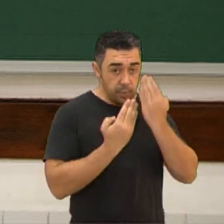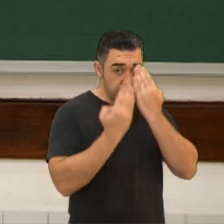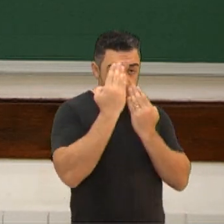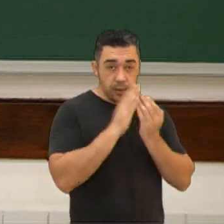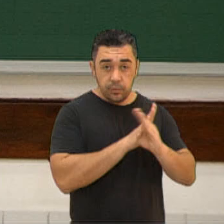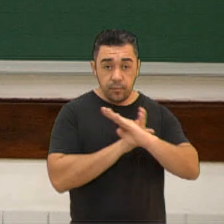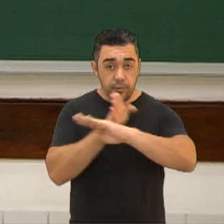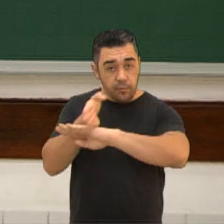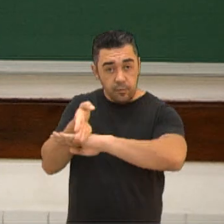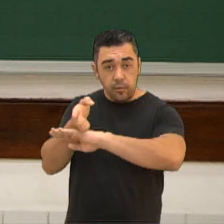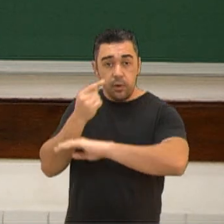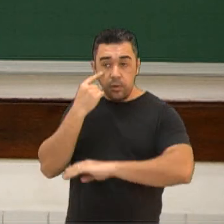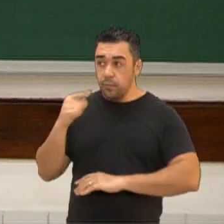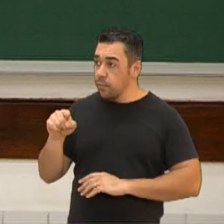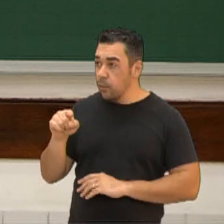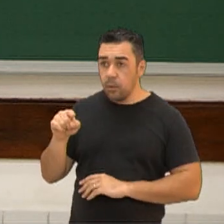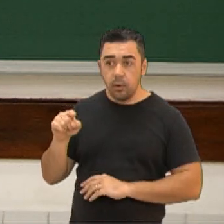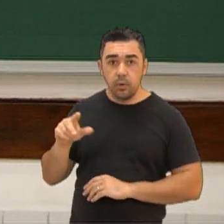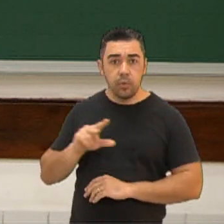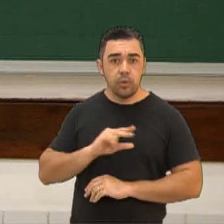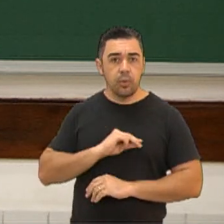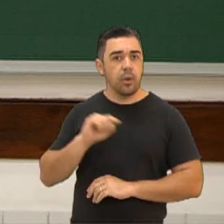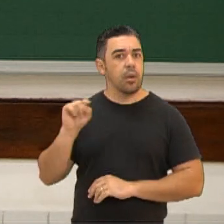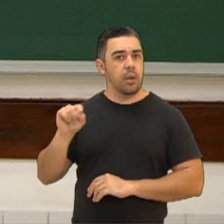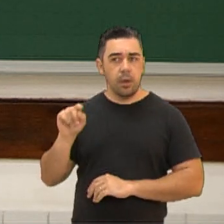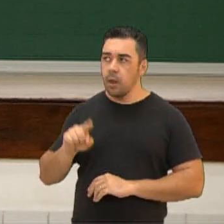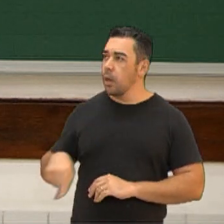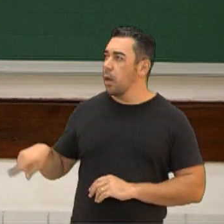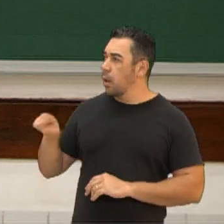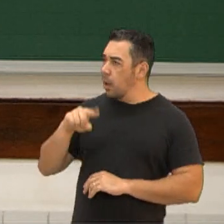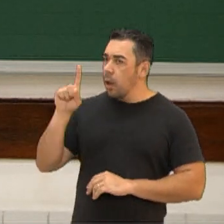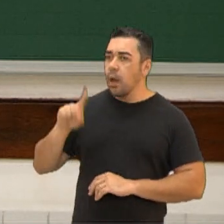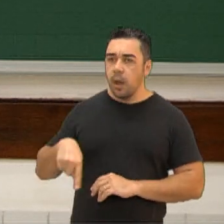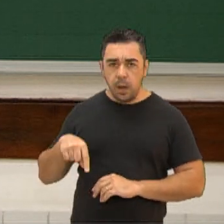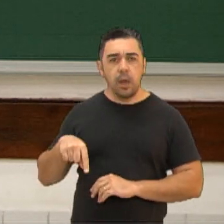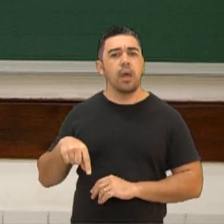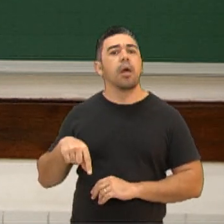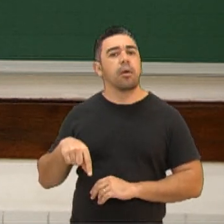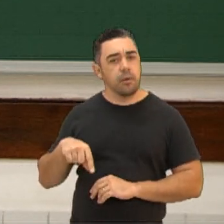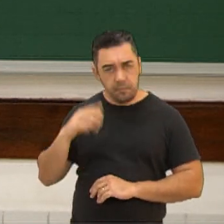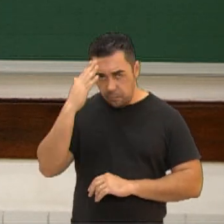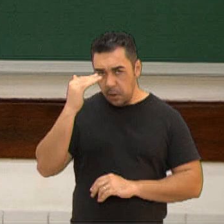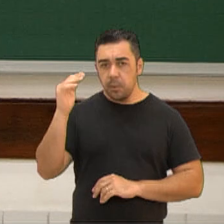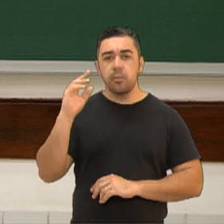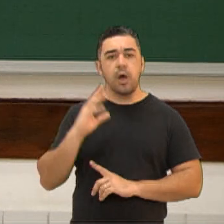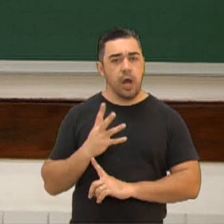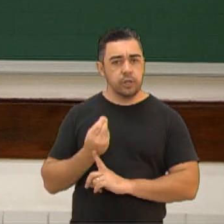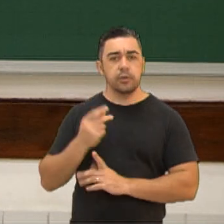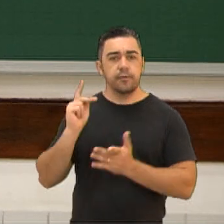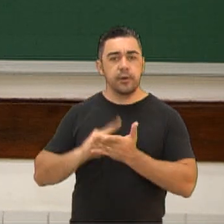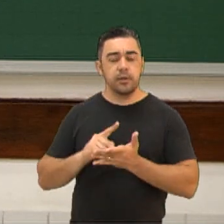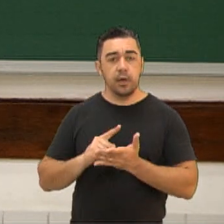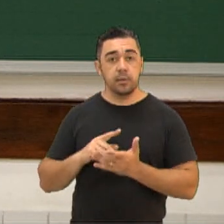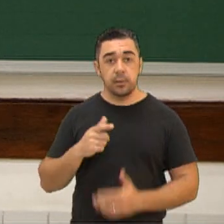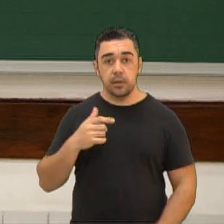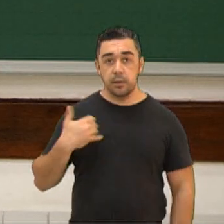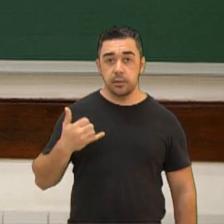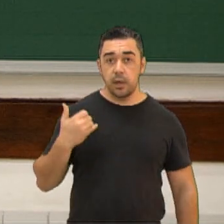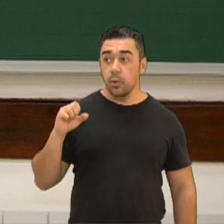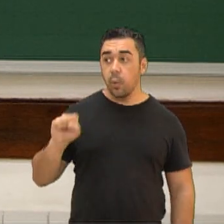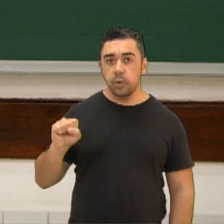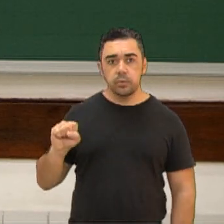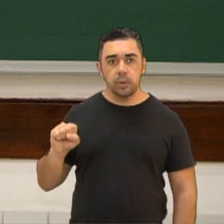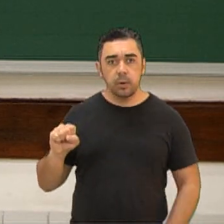ateliê do Matisse, falou assim: esse sim é um artista de verdade, não é igual ao meu pai. E um menininho de 8 anos fala isso. Aí todo mundo assim: meu